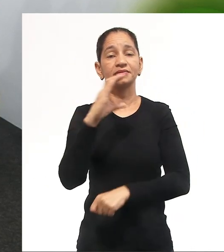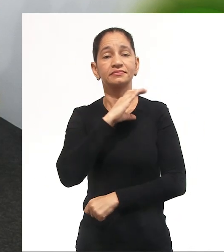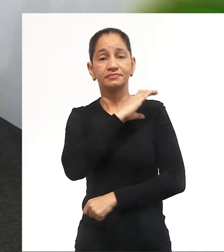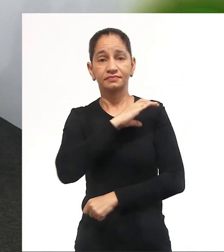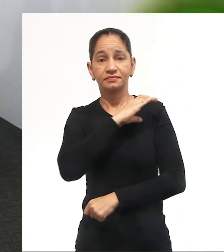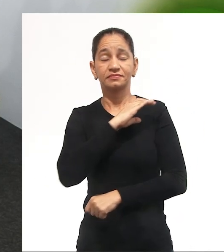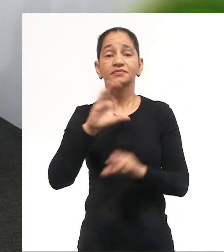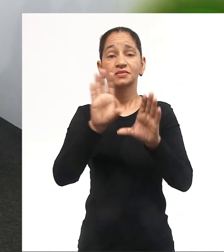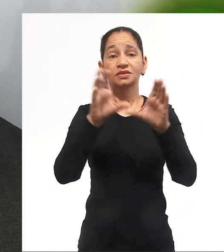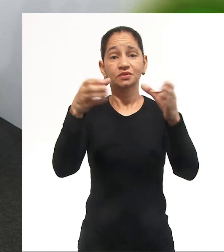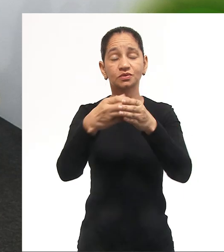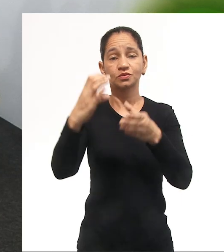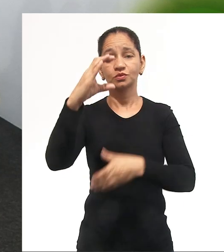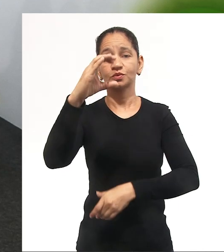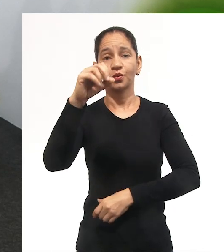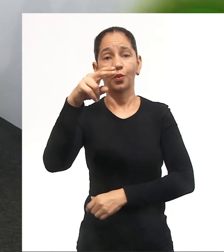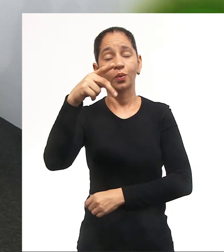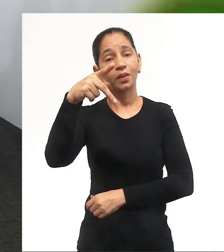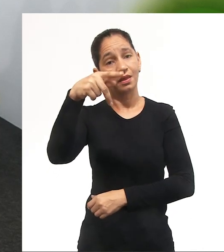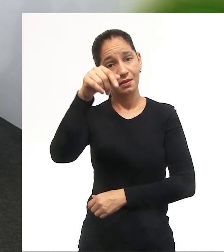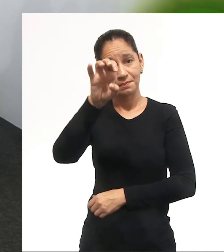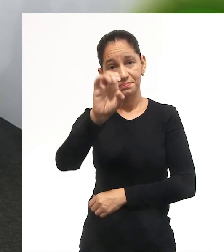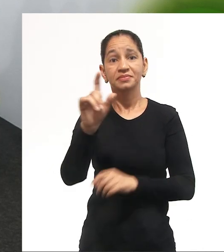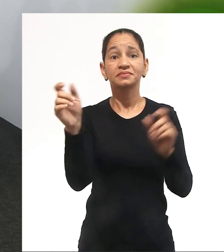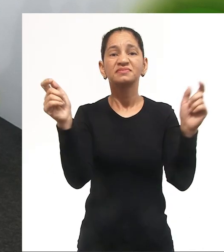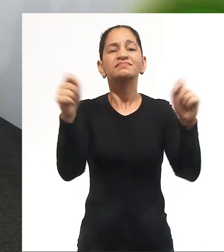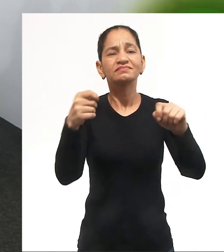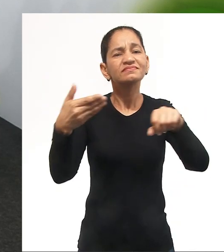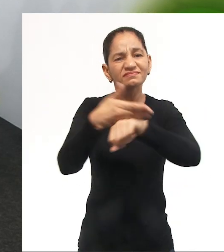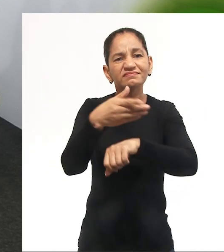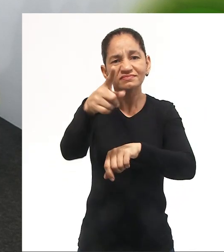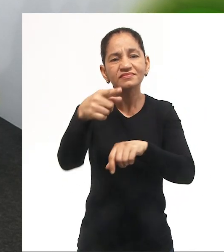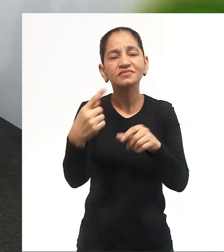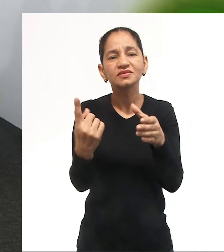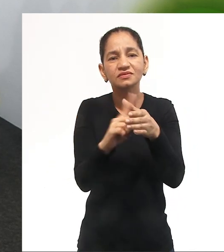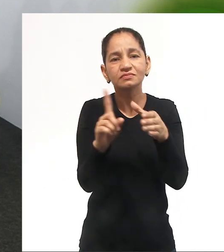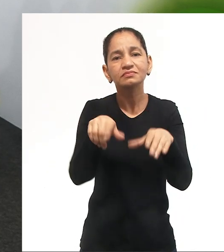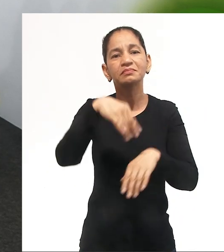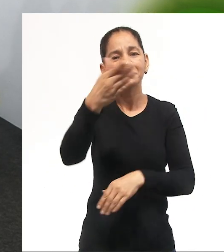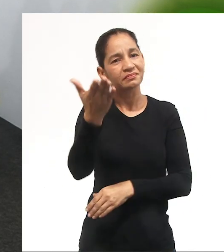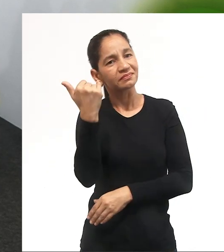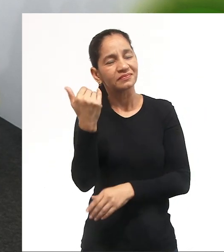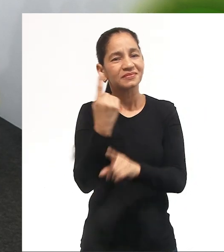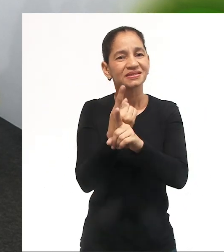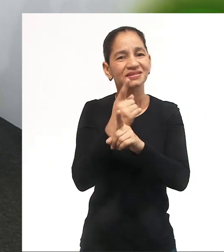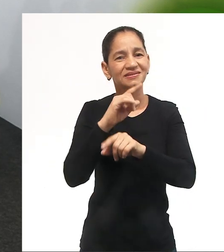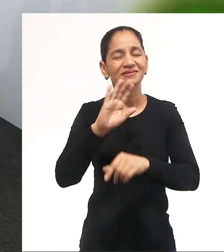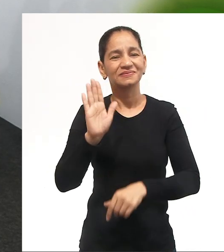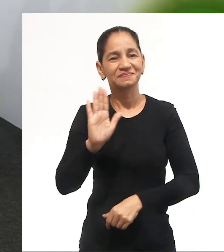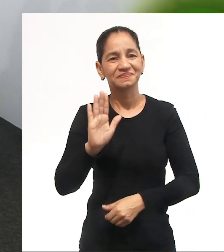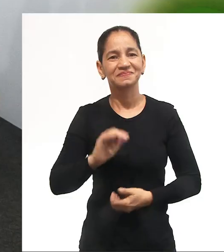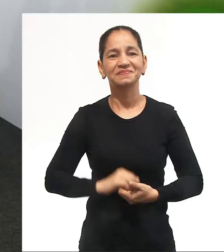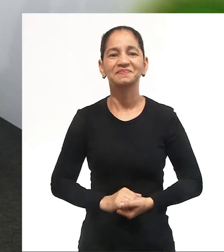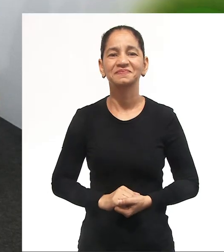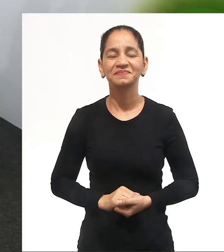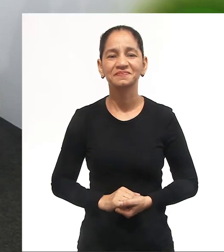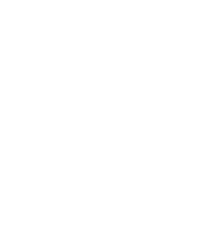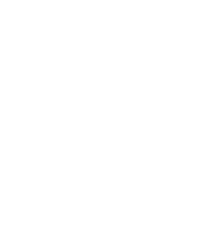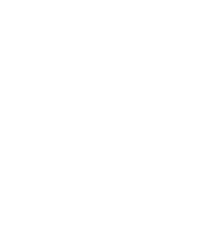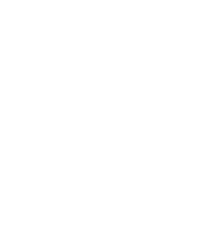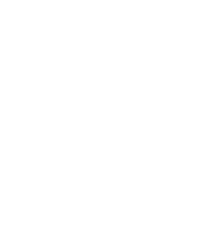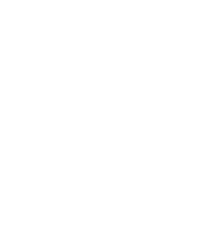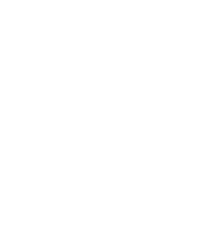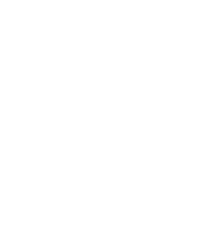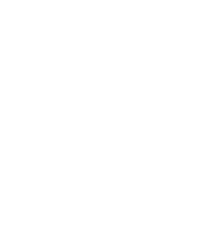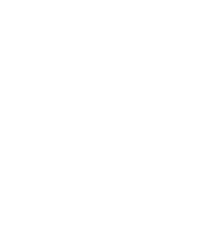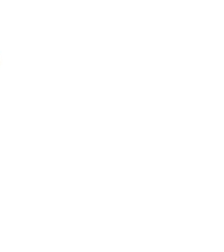comissão organizadora do Congresso Amazônico de Pedagogia. Faça parte você também. Até a próxima. Bonanças!